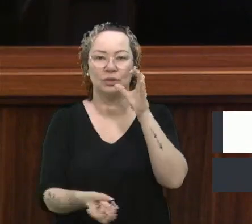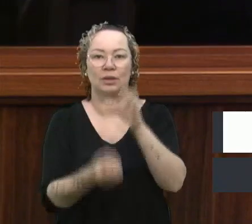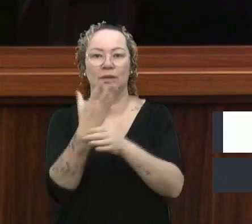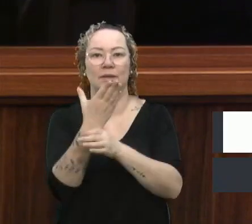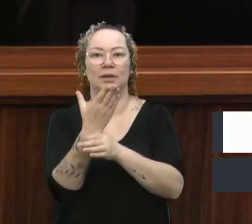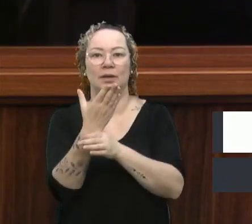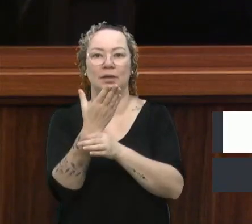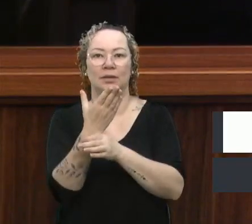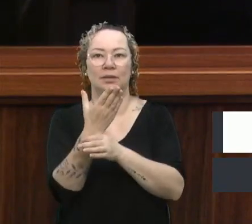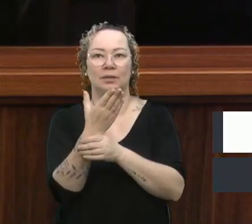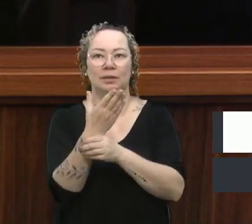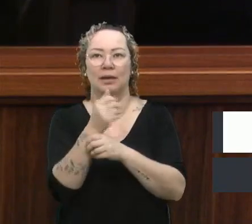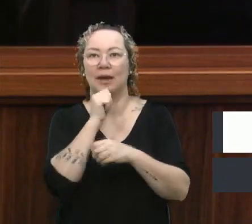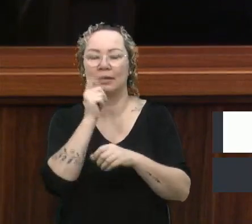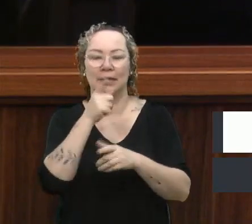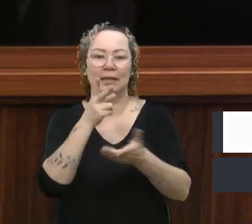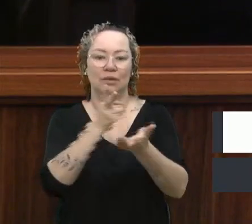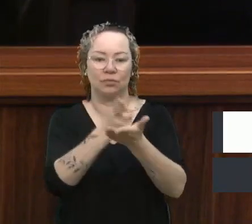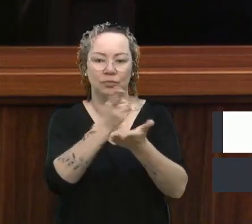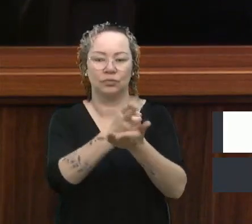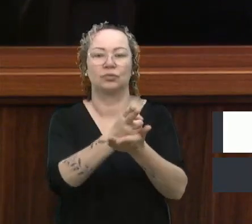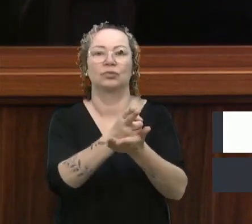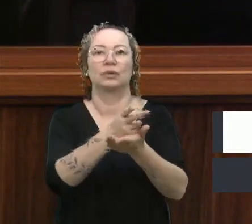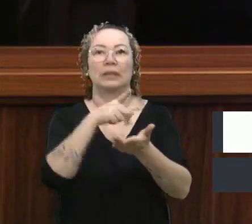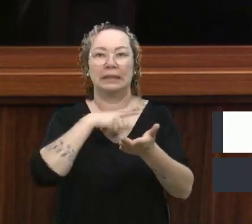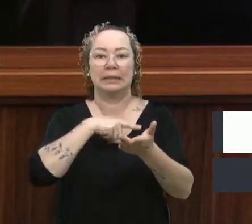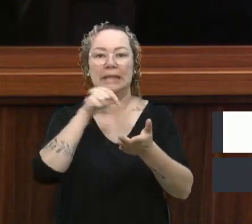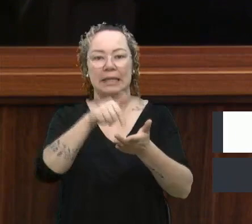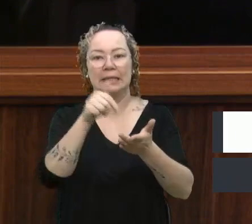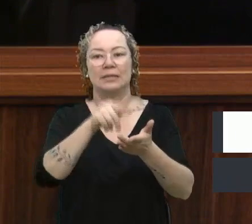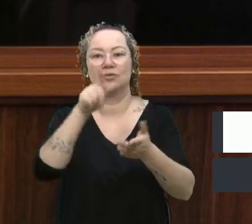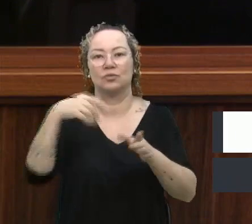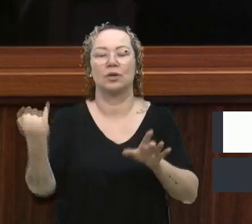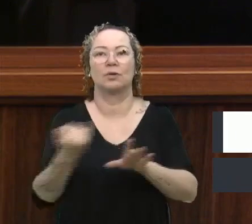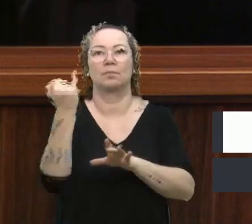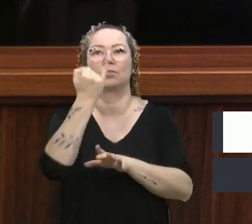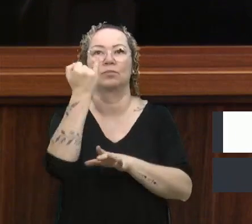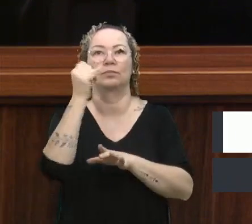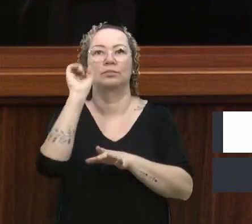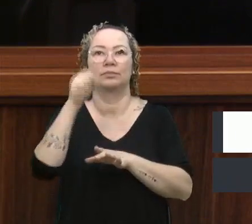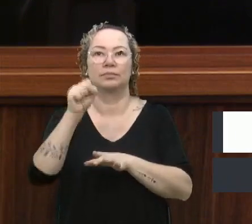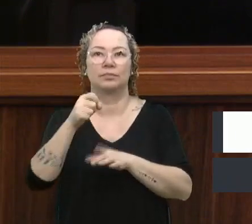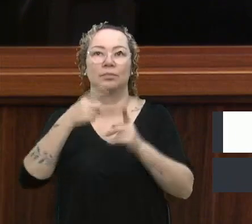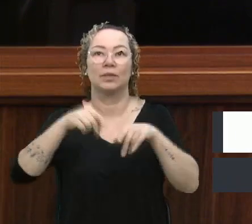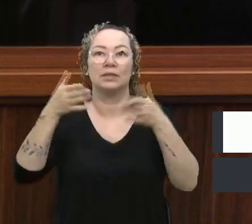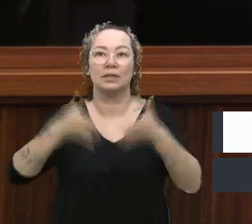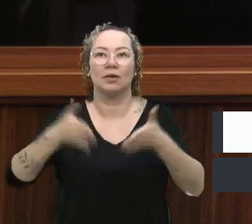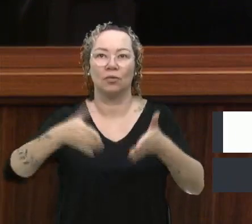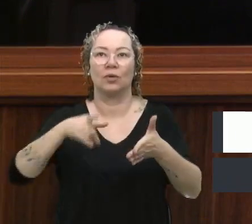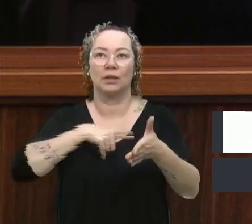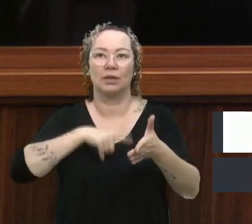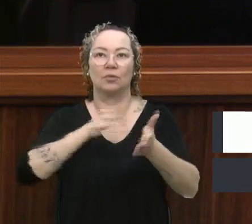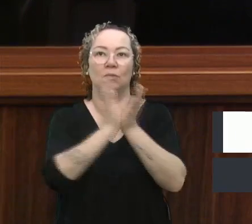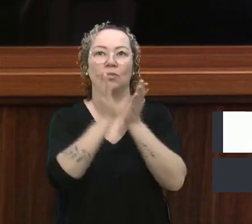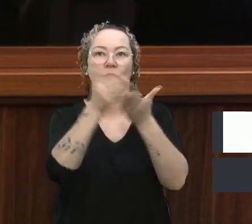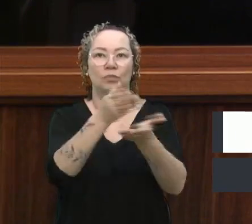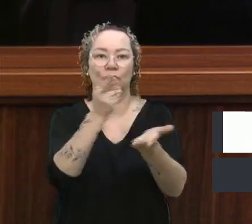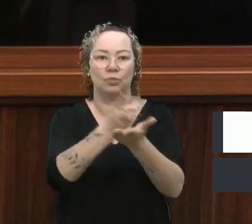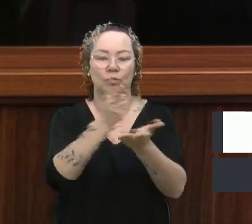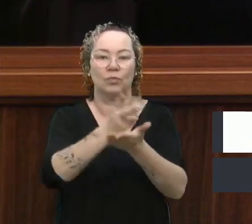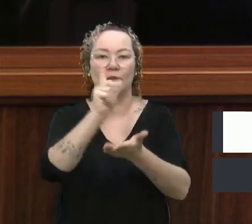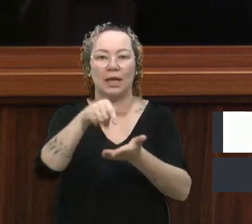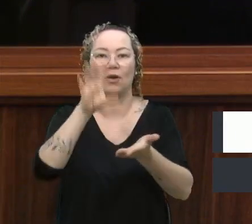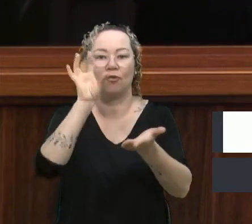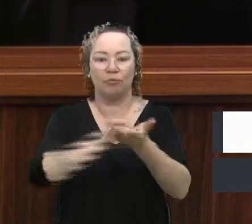ainda não permanente, ter a frente parlamentar é algo muito significativo. Mas agora ter uma comissão permanente é, de fato, dar